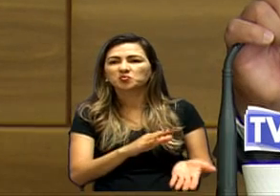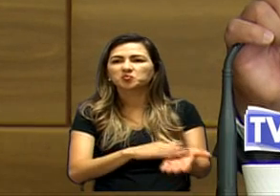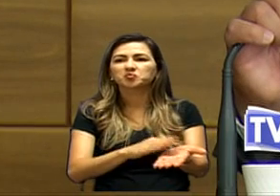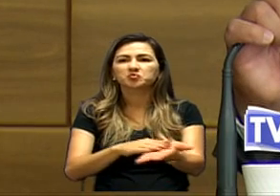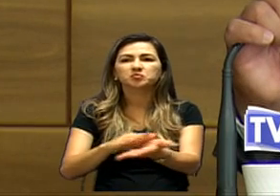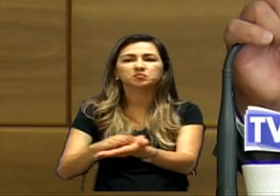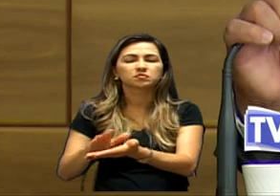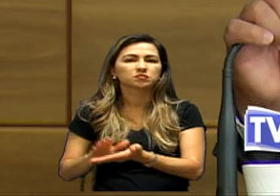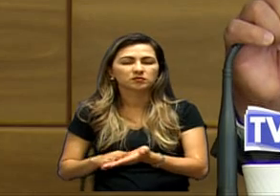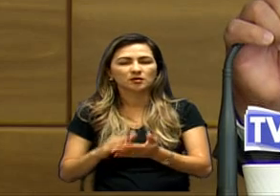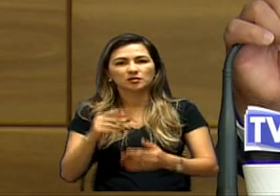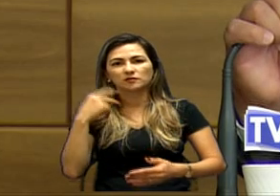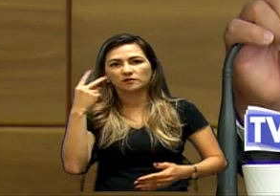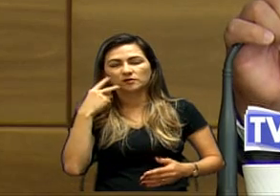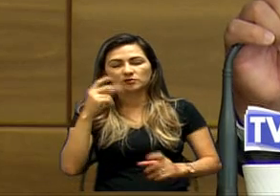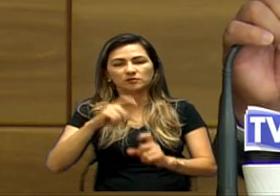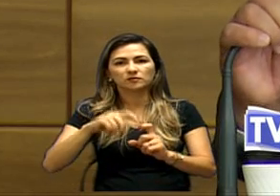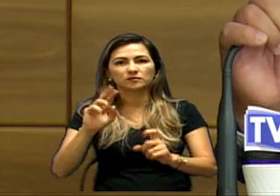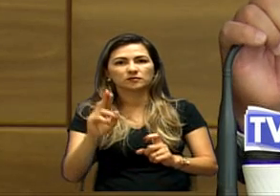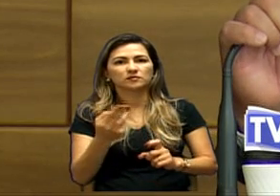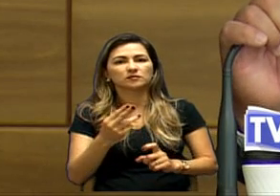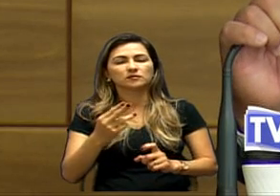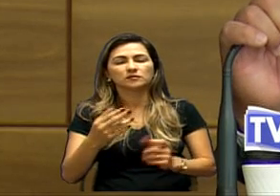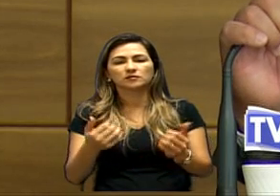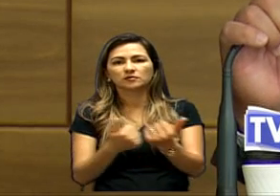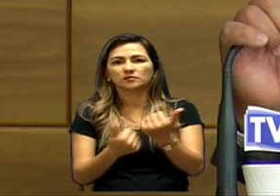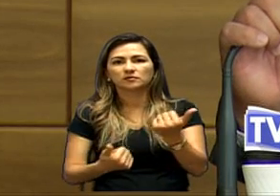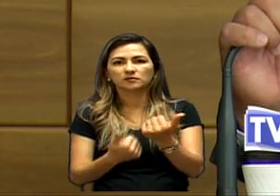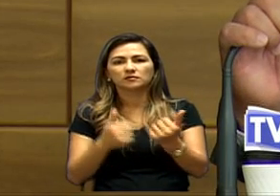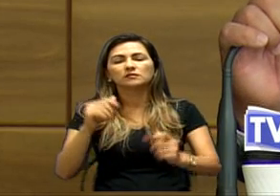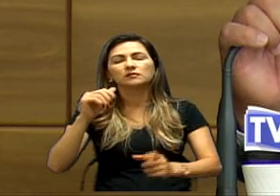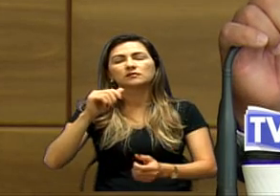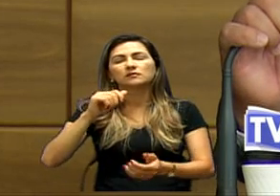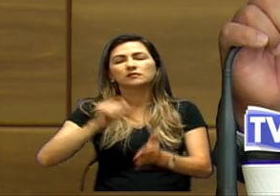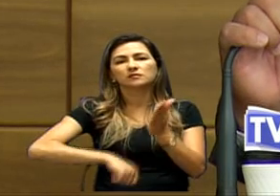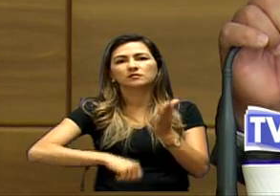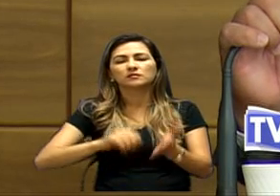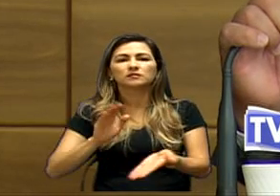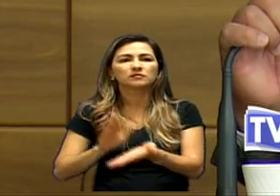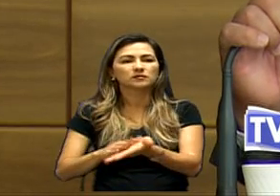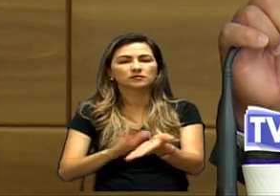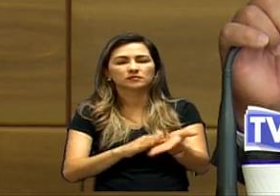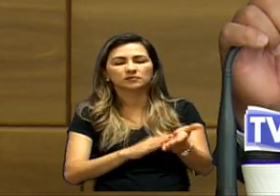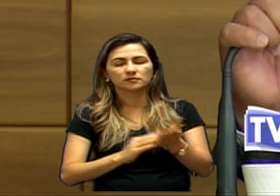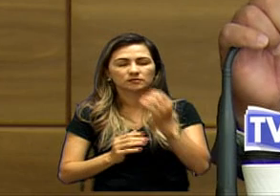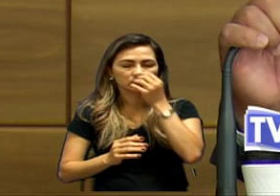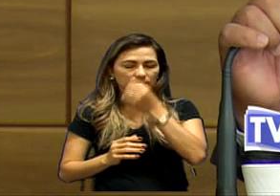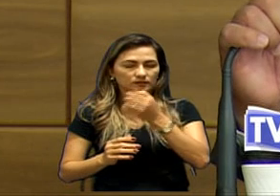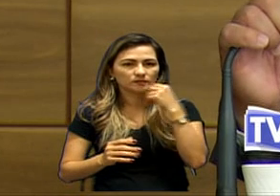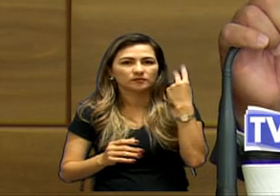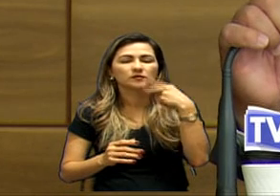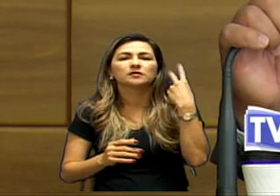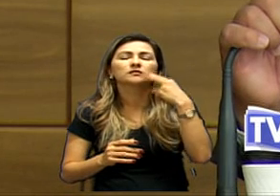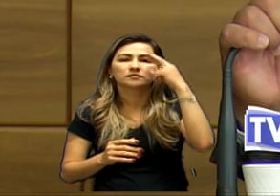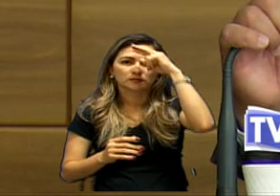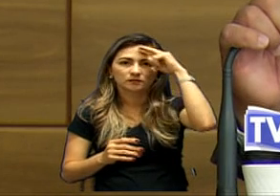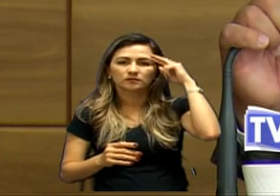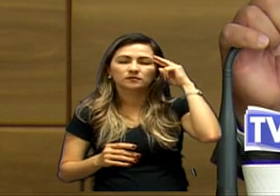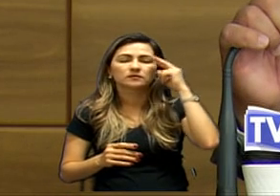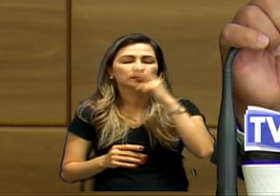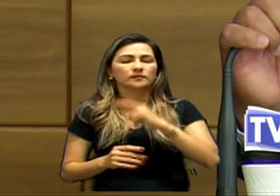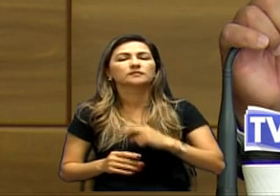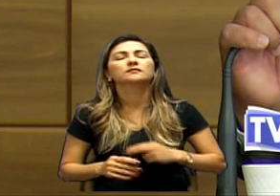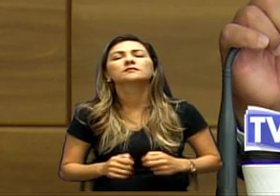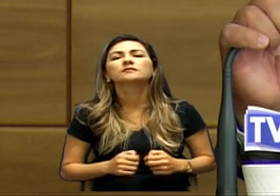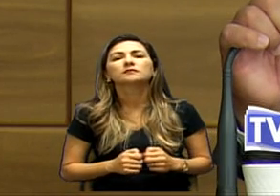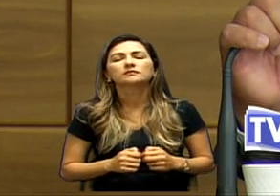Hélio Mauro Silva Brasileiro. Parabenizando a todos os médicos pelo seu dia. Votos, vereador Rafael Militão. Votos de profundo